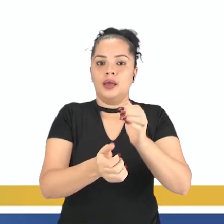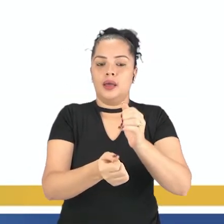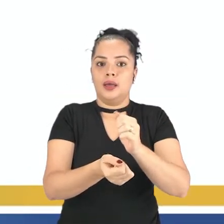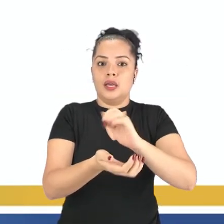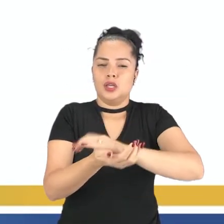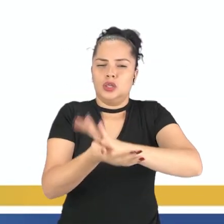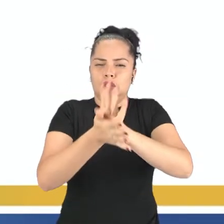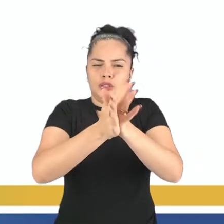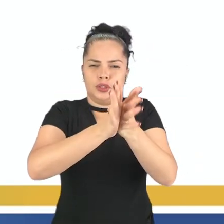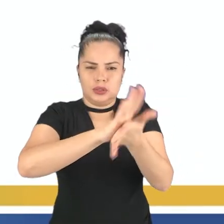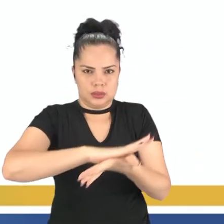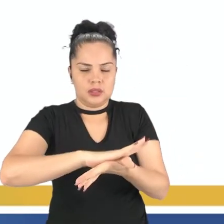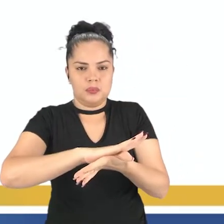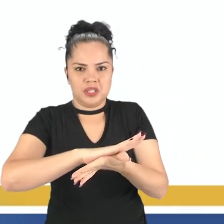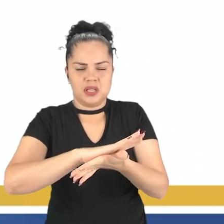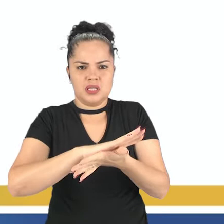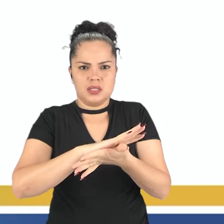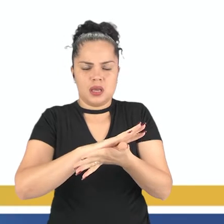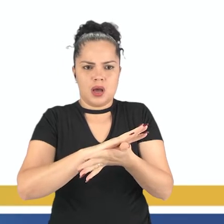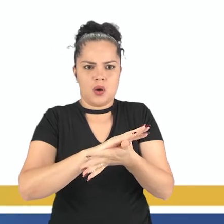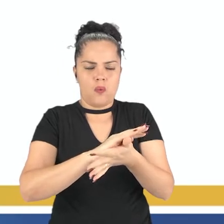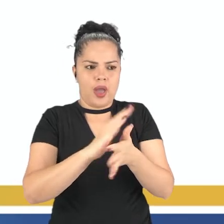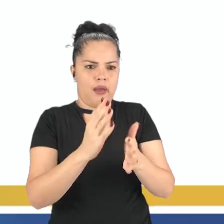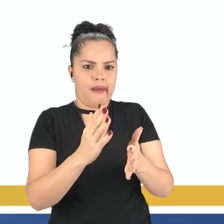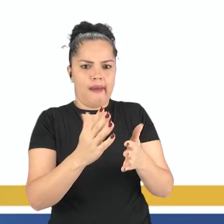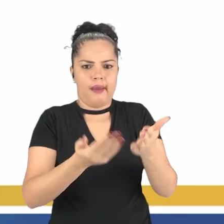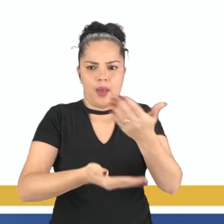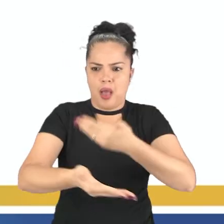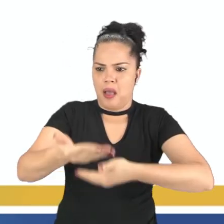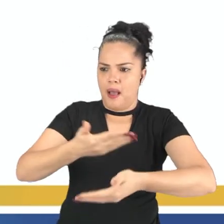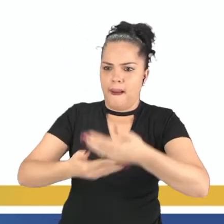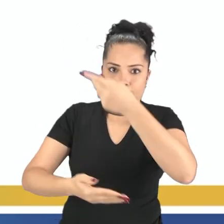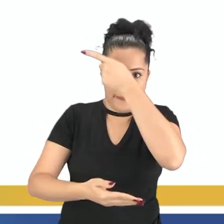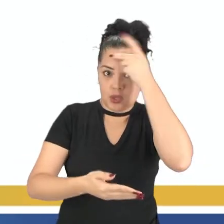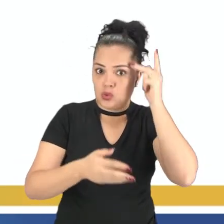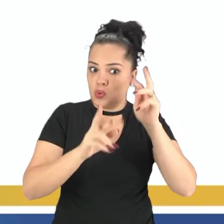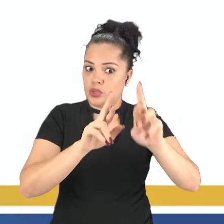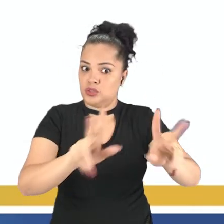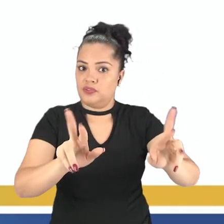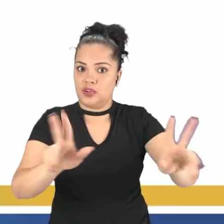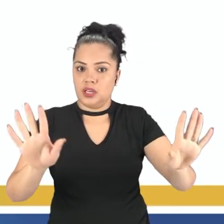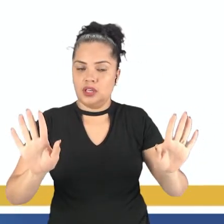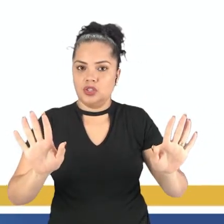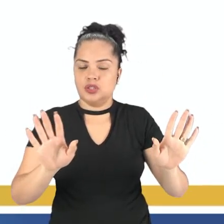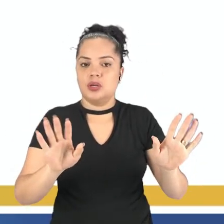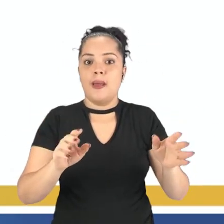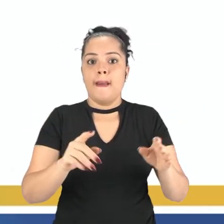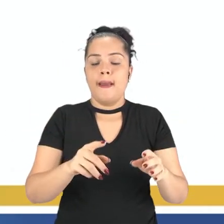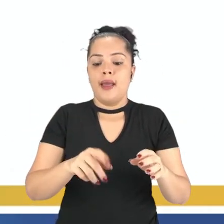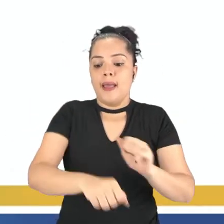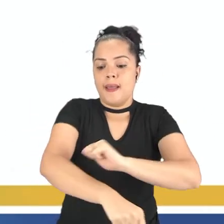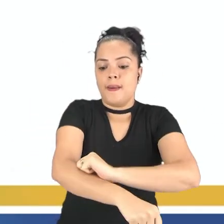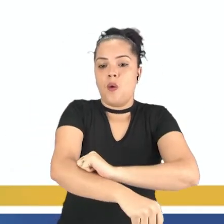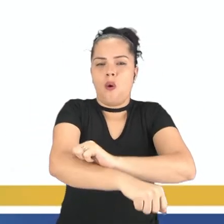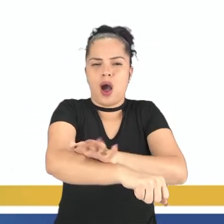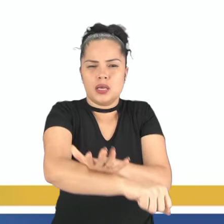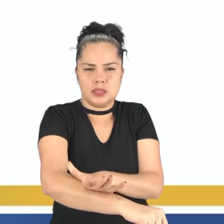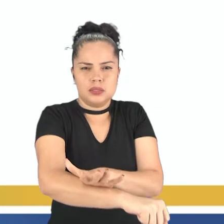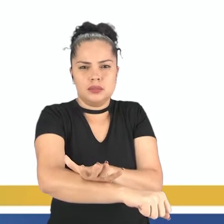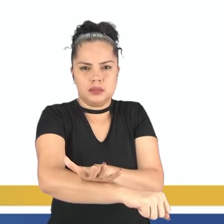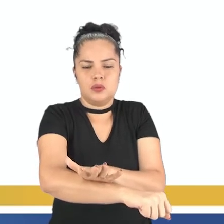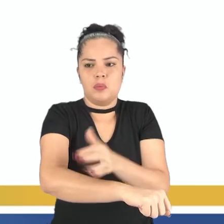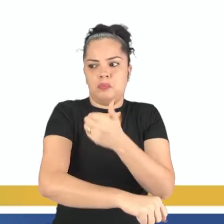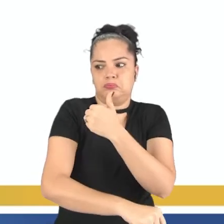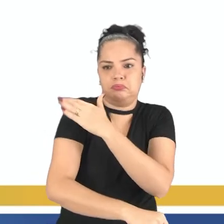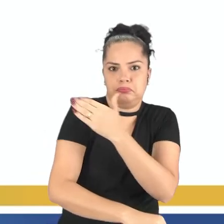de diferenciar, de tratar pessoas de modo diferente por diversos motivos. Já o racismo é uma forma de preconceito ou